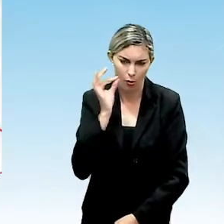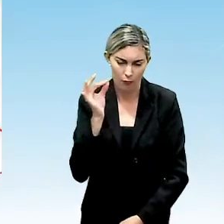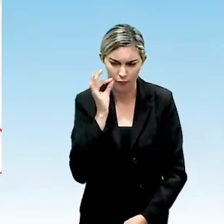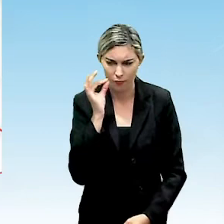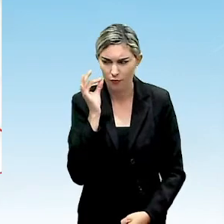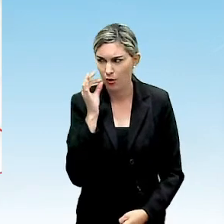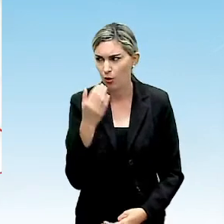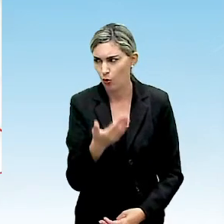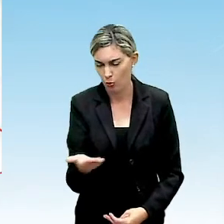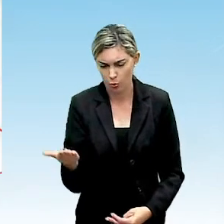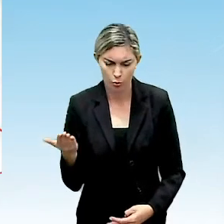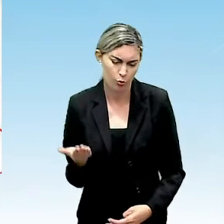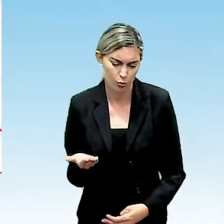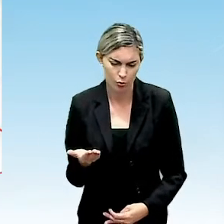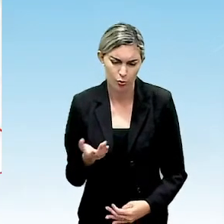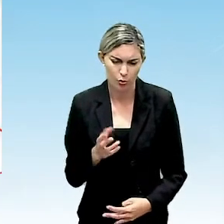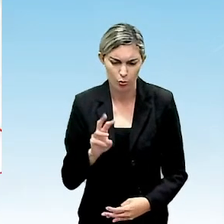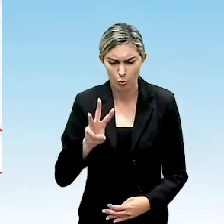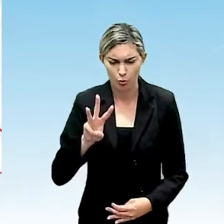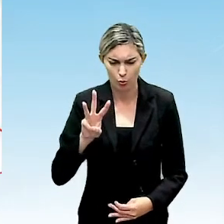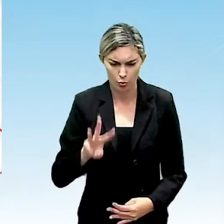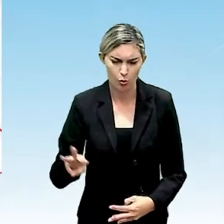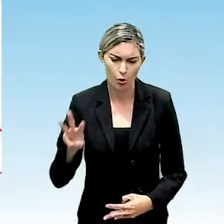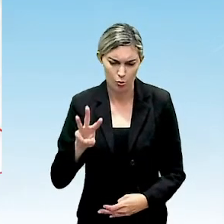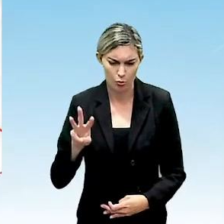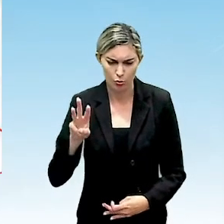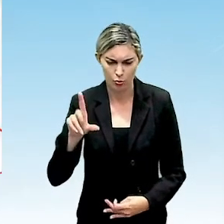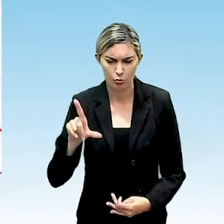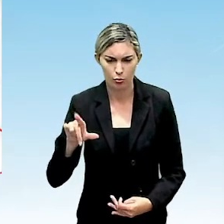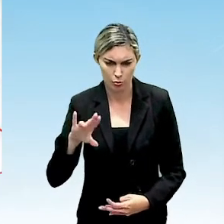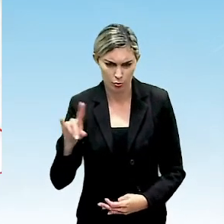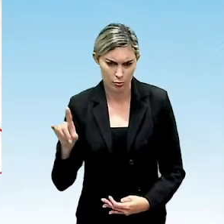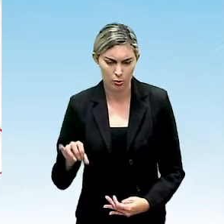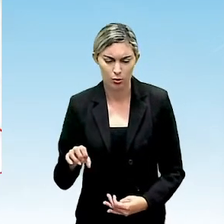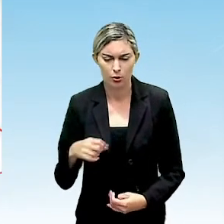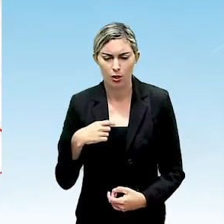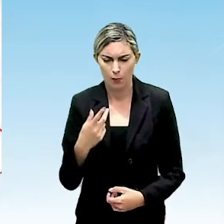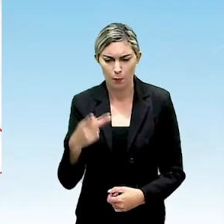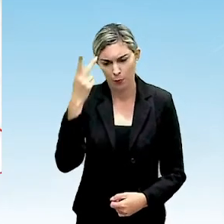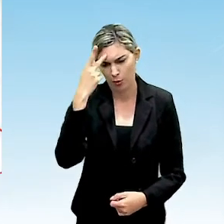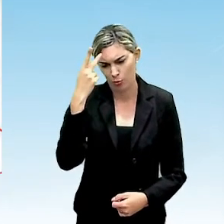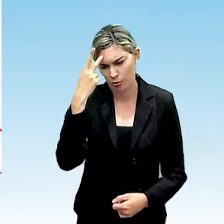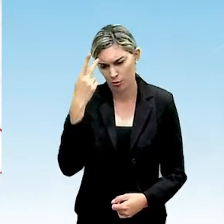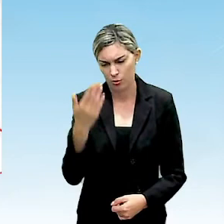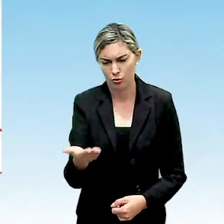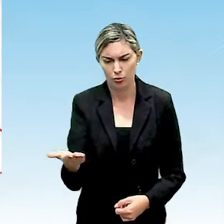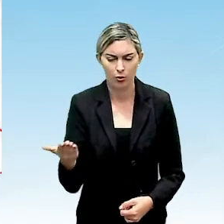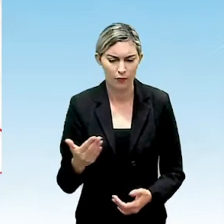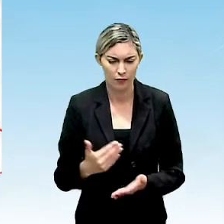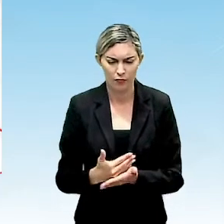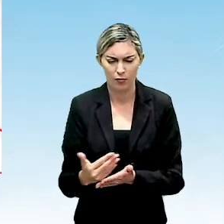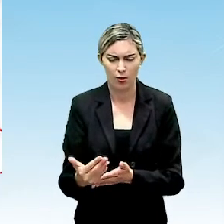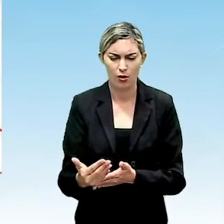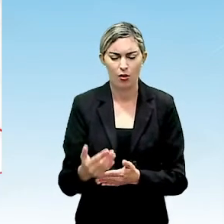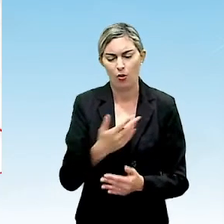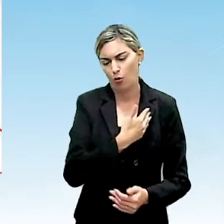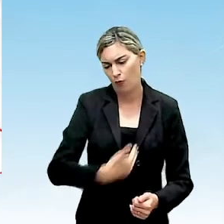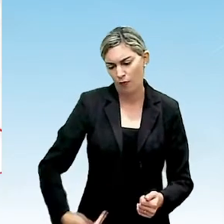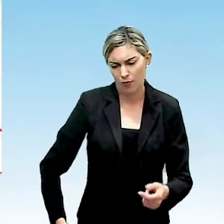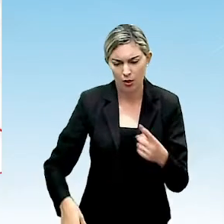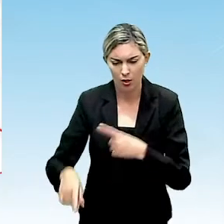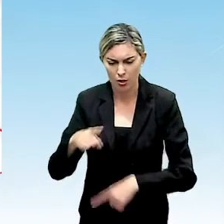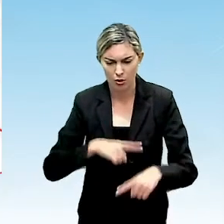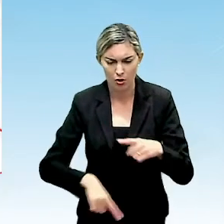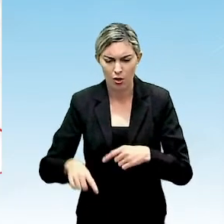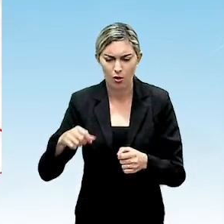aí, o Washington Luiz, por ser o cara que é paulista, né, vai estar ali governando, vai